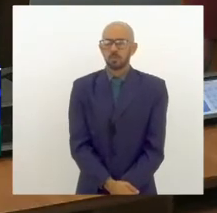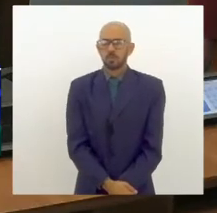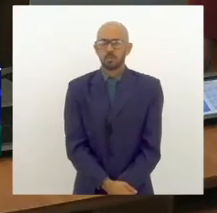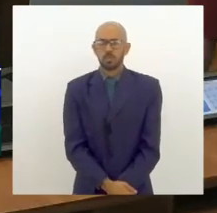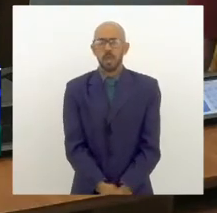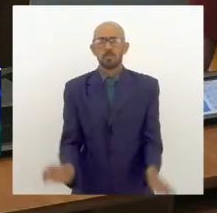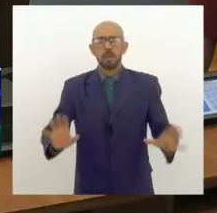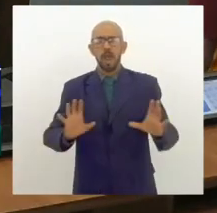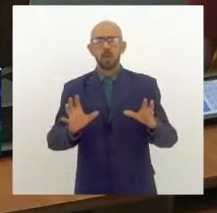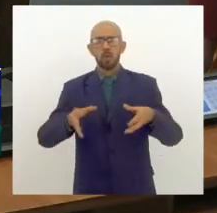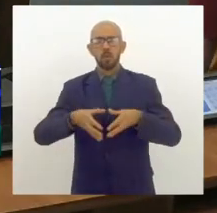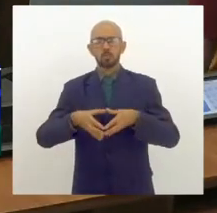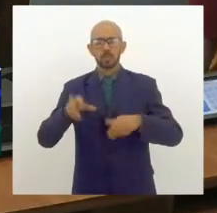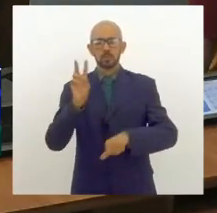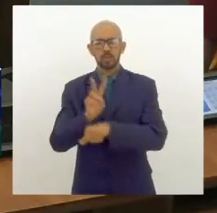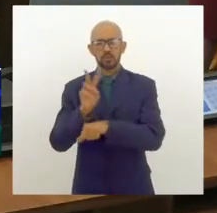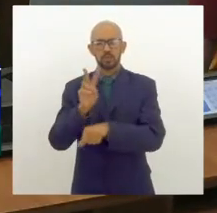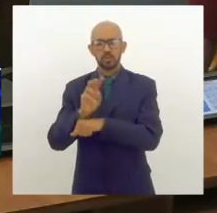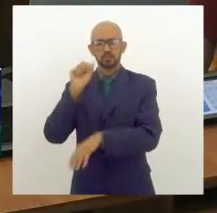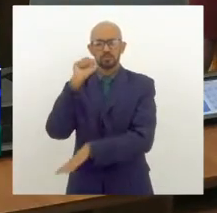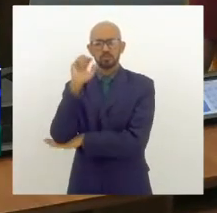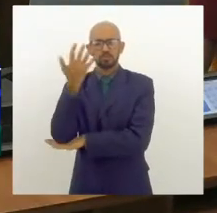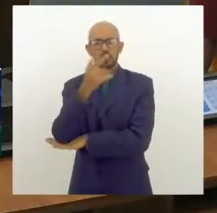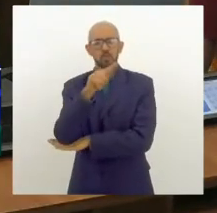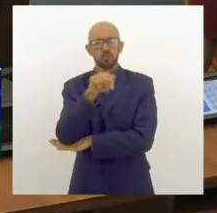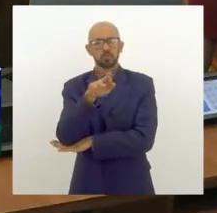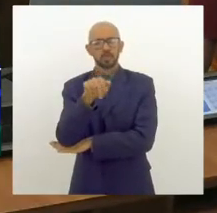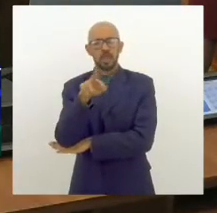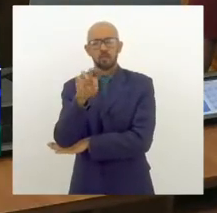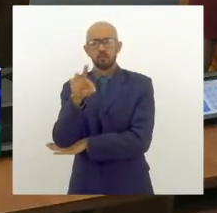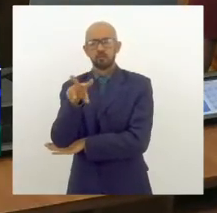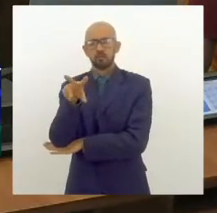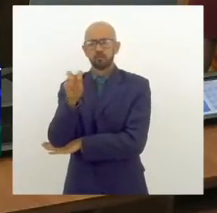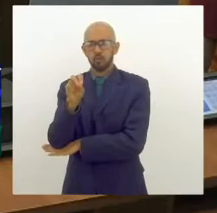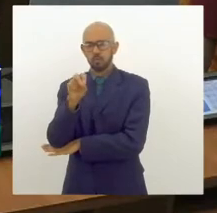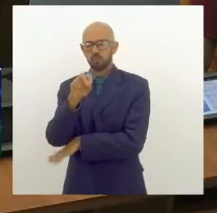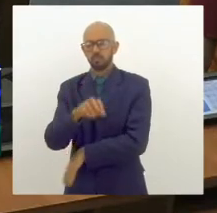Pela Comissão de Defesa do Meio Ambiente, Gustavo Schmidt.